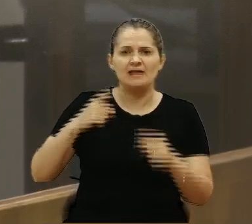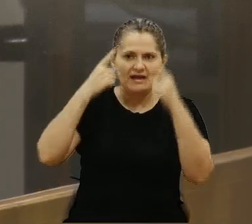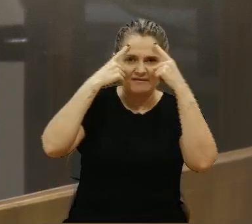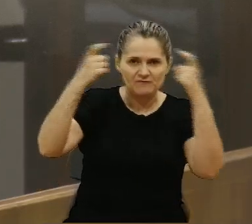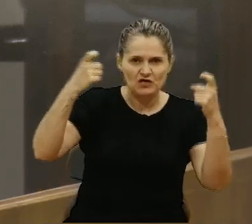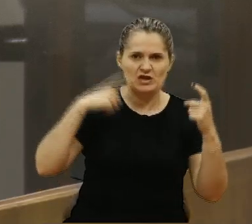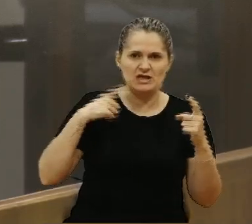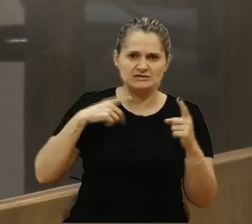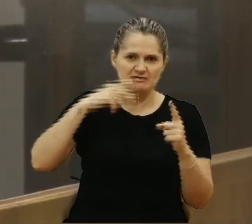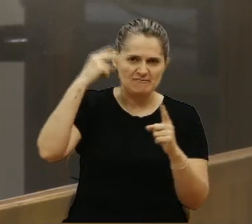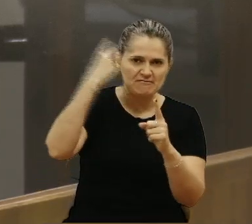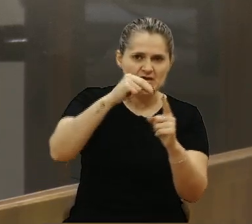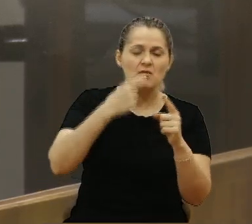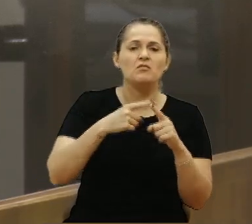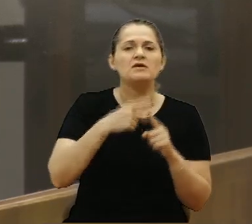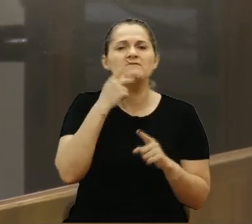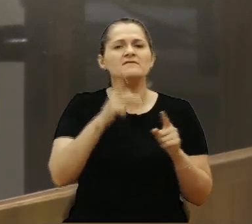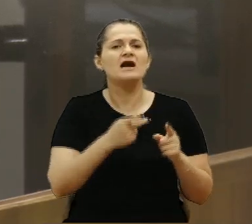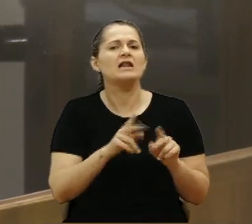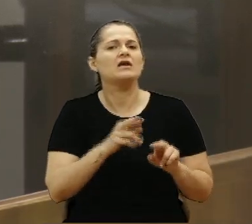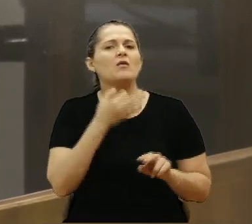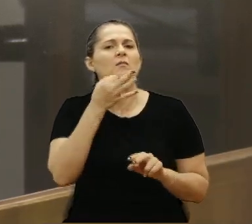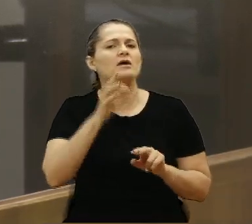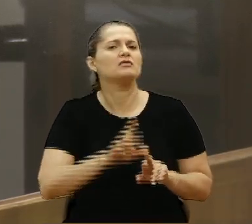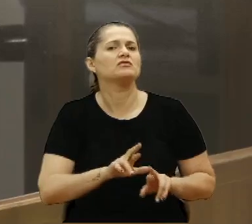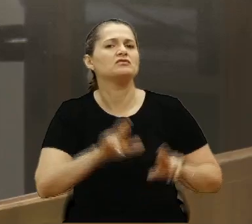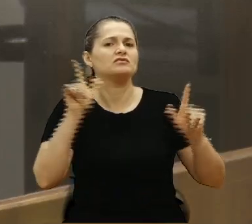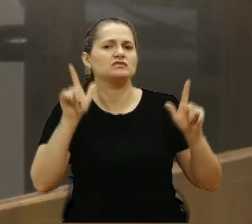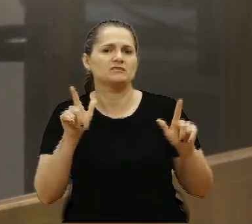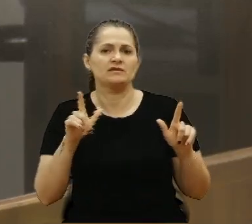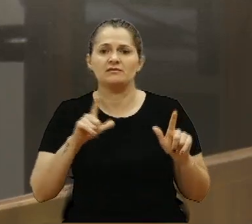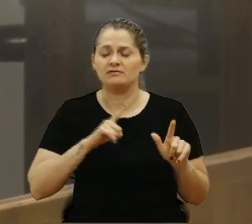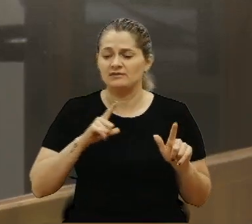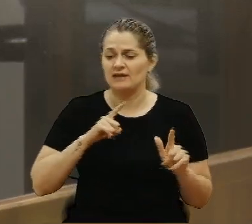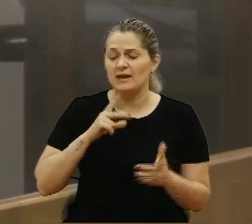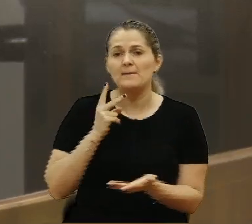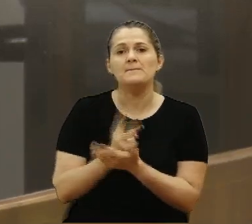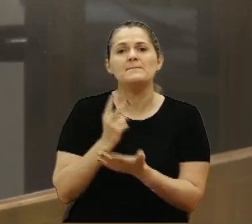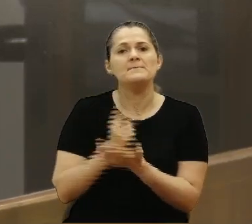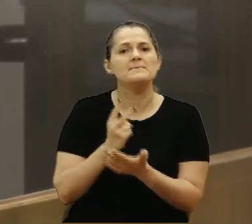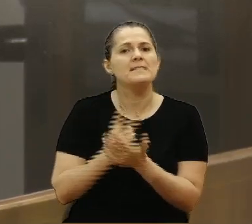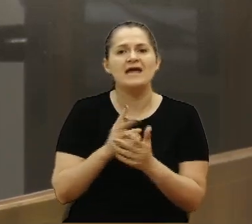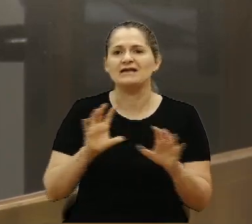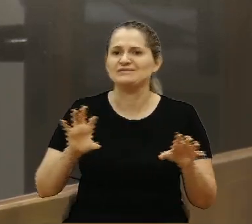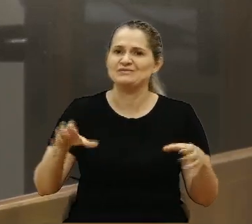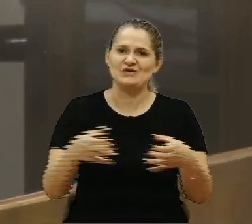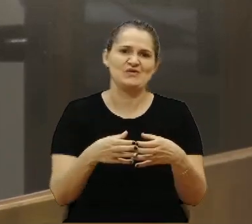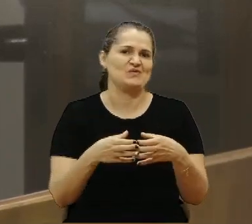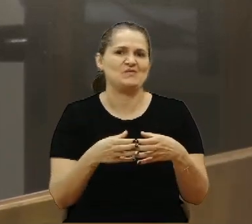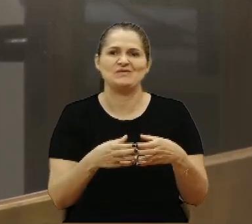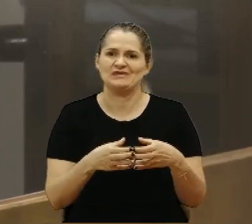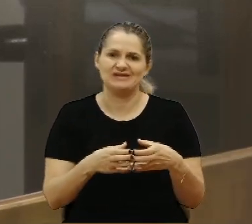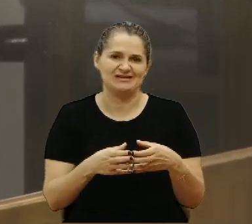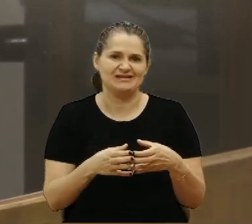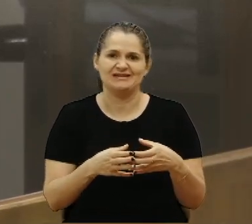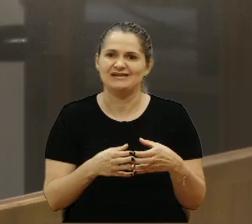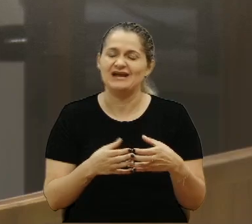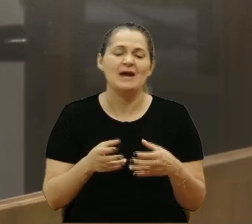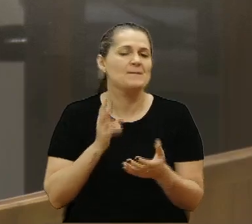coisa diferente. Então, nós estamos com o mesmo contingente de pessoal, nós estamos com as